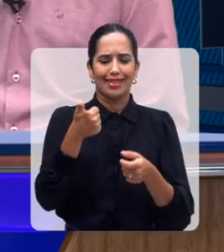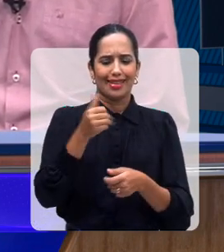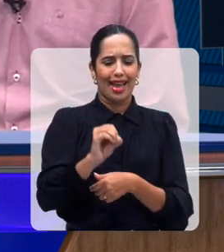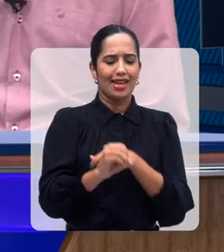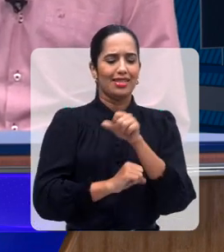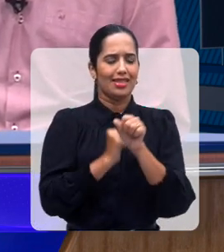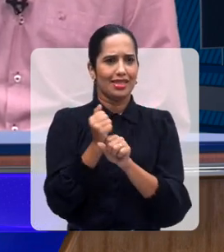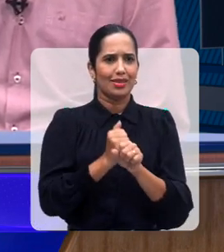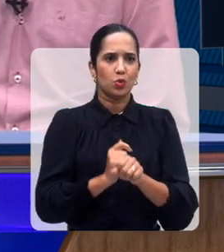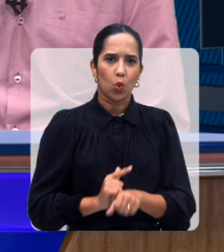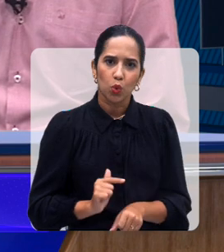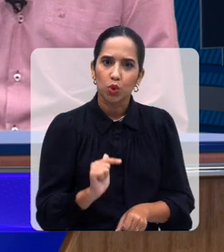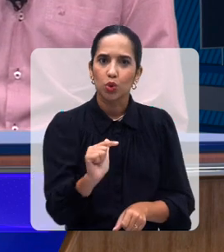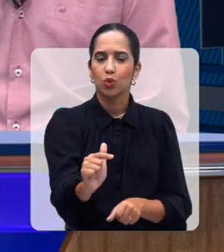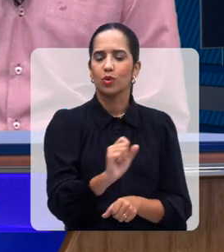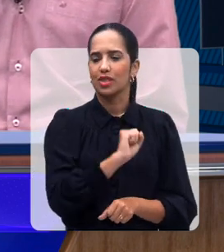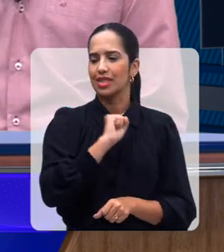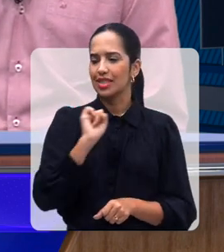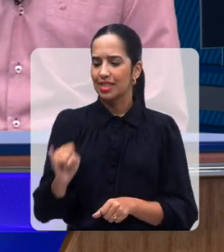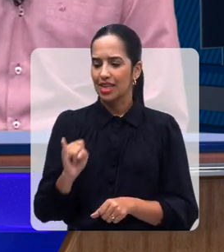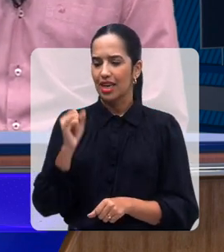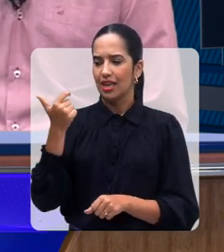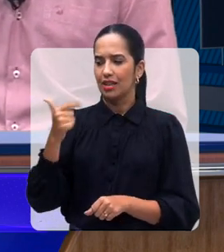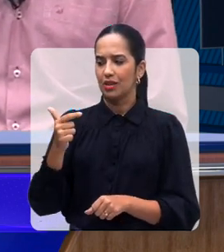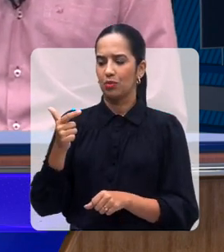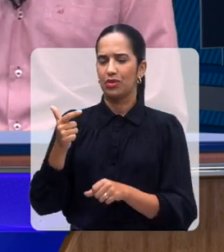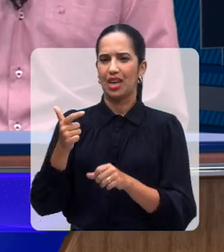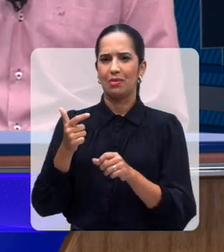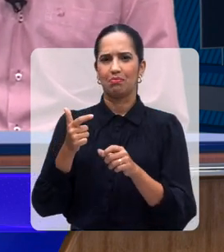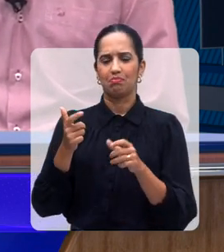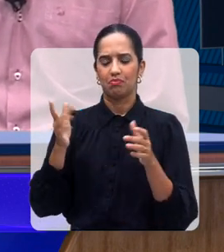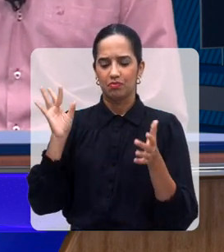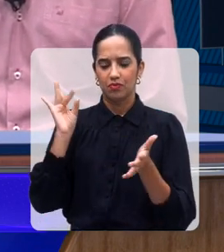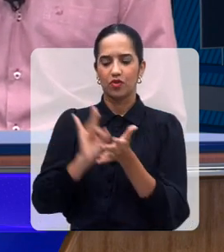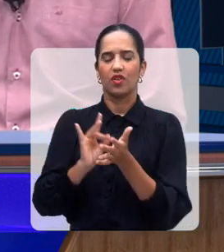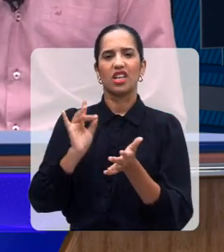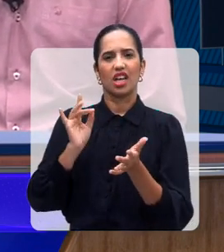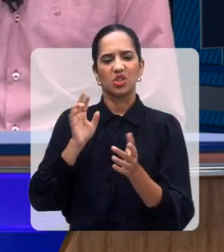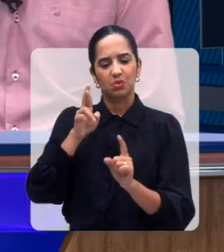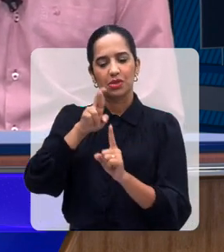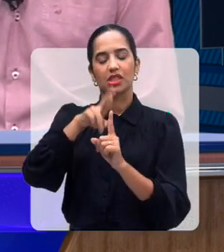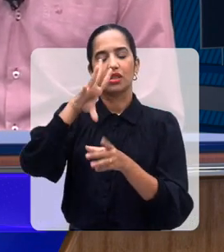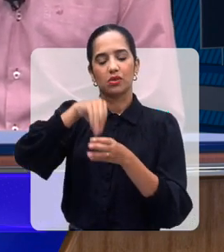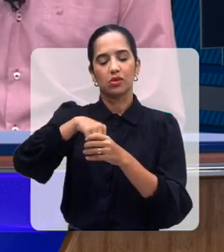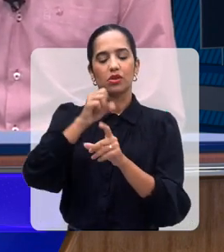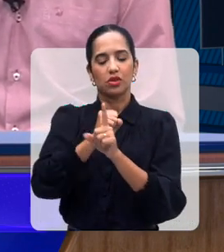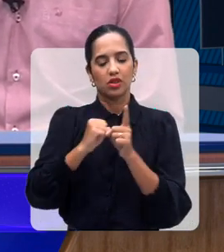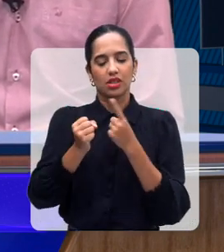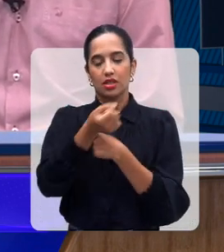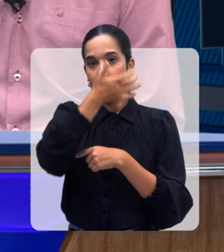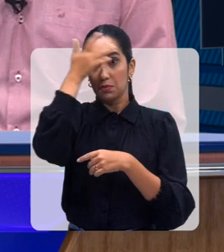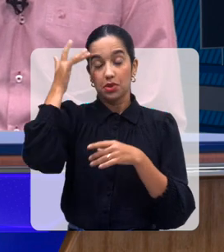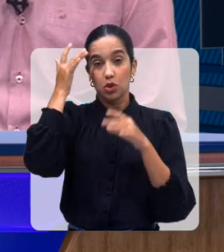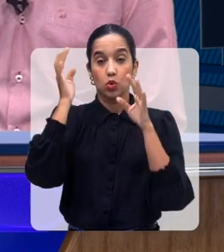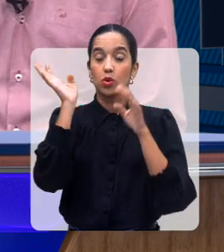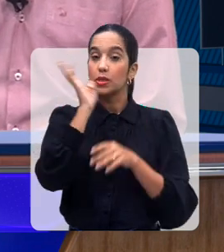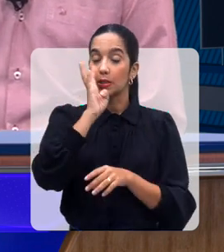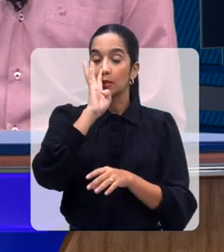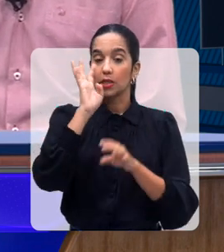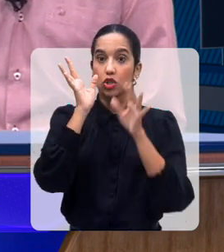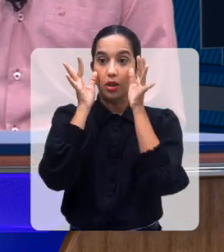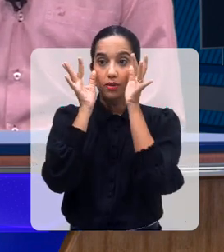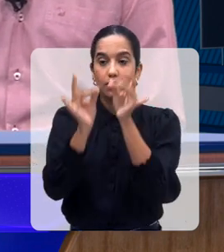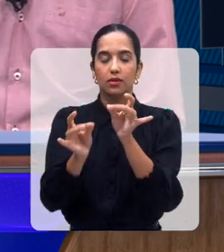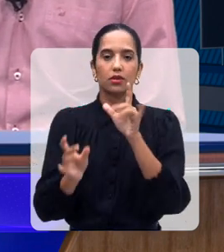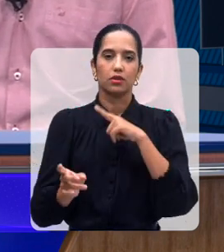programa durante 10 anos, se esse programa não tivesse respaldo da sociedade, do telespectador.